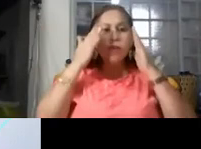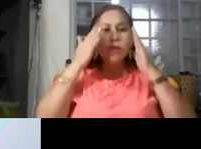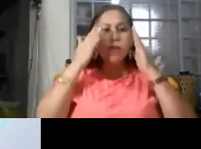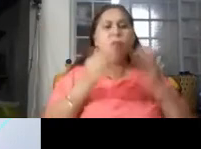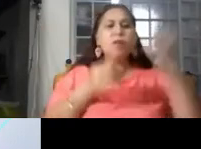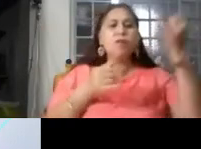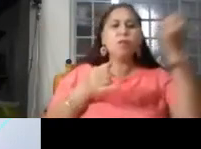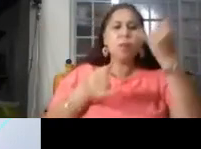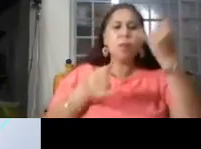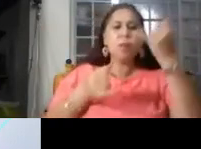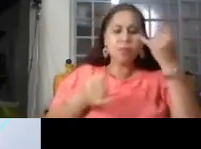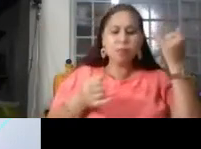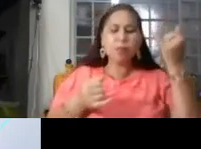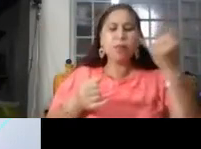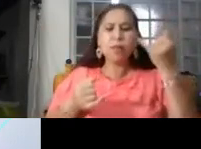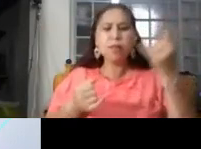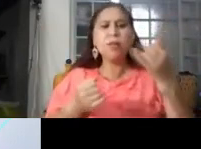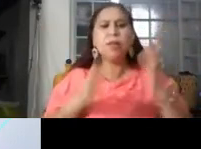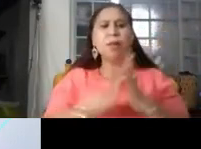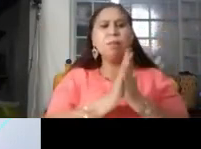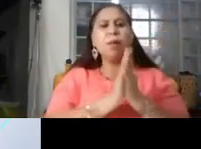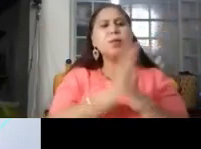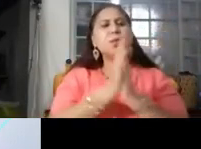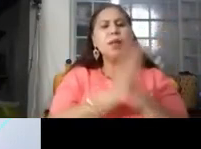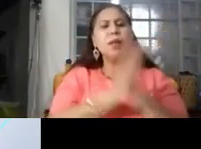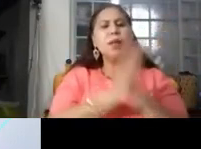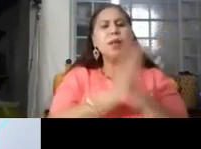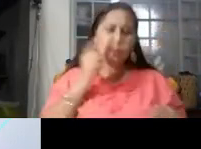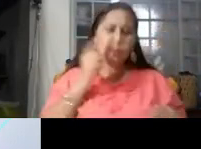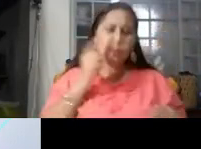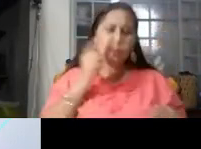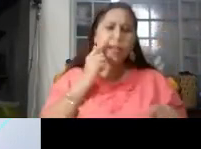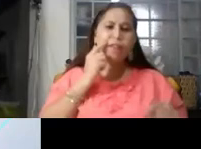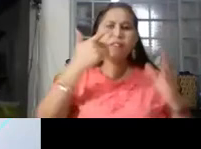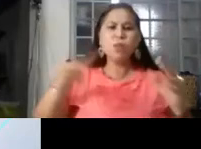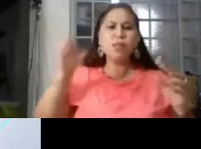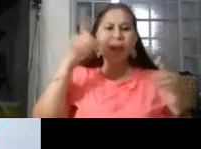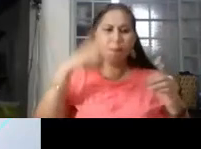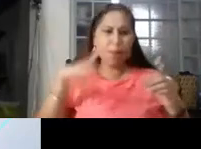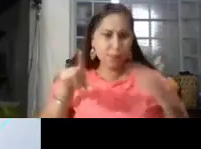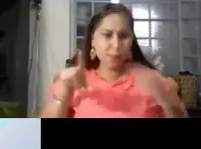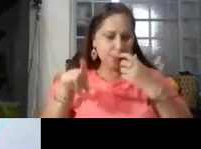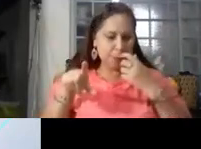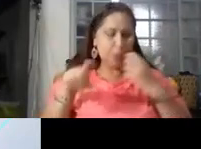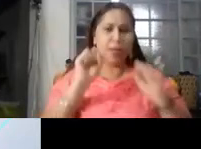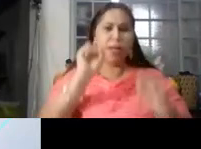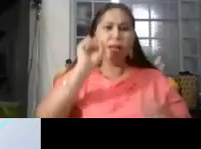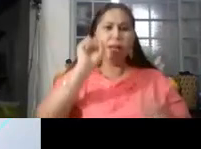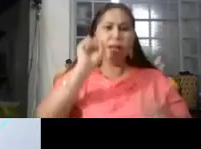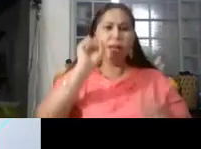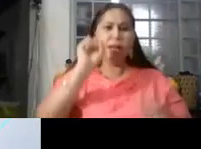vou focar, o que for mais importante. E eu também posso, o surdo ele faz muitas repetições,